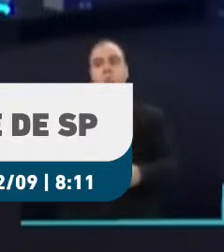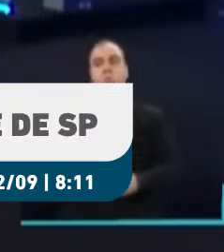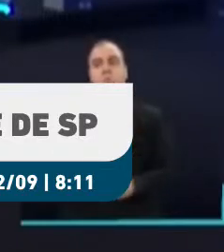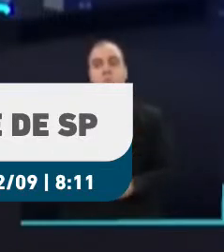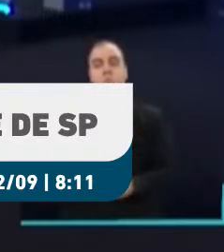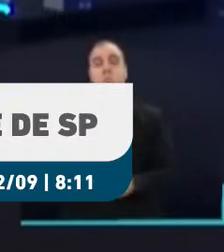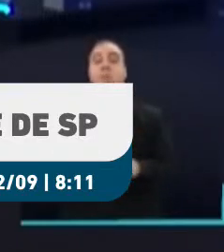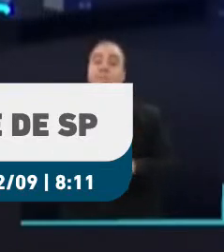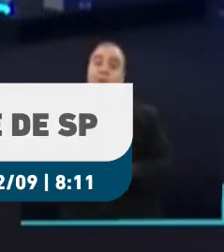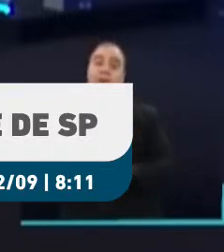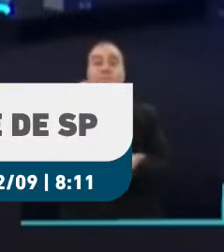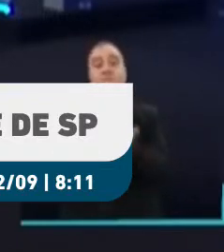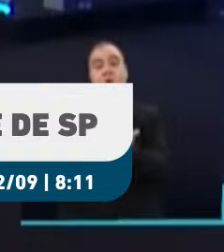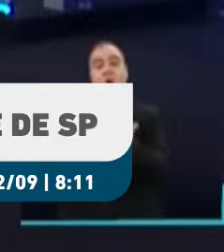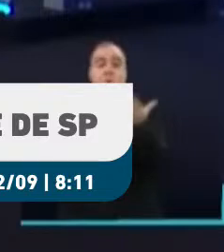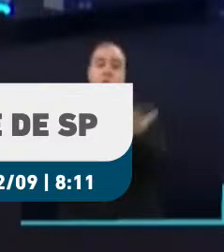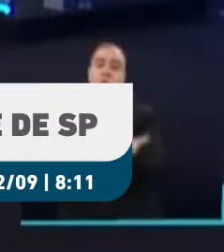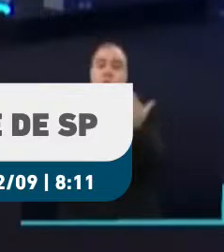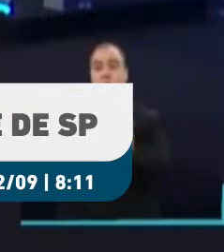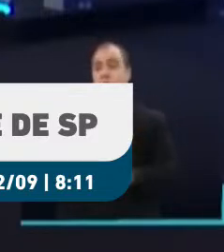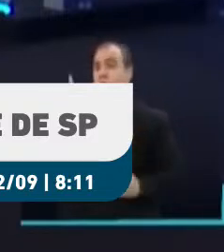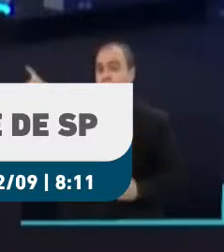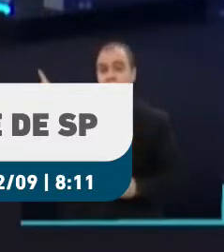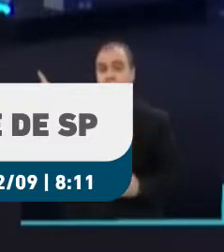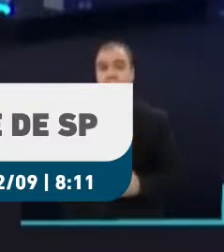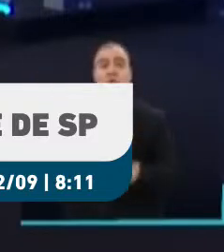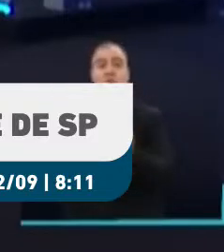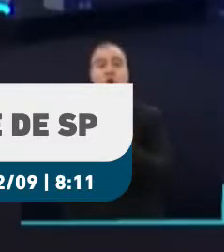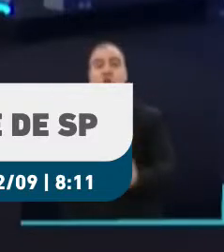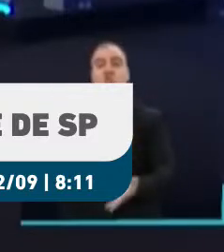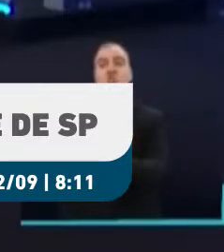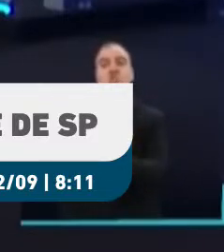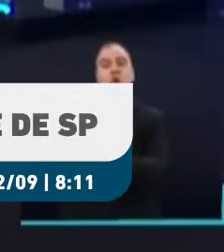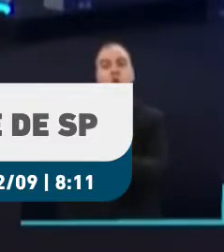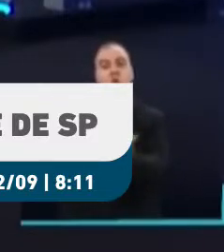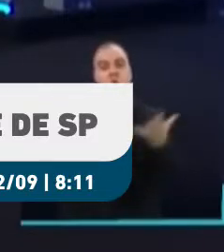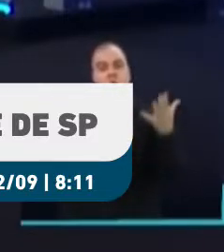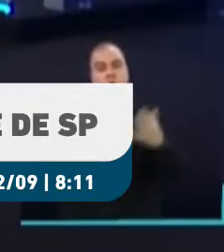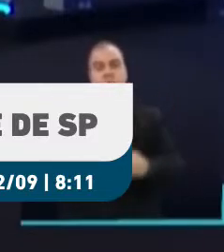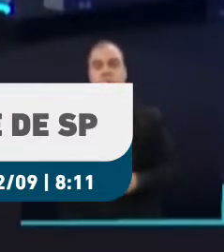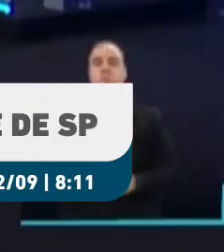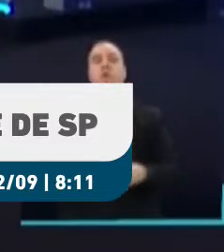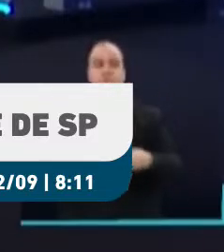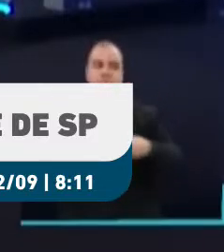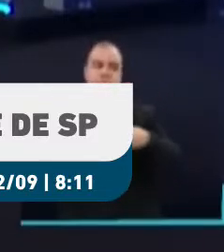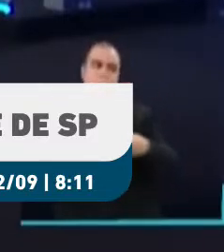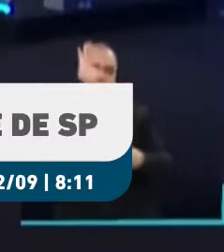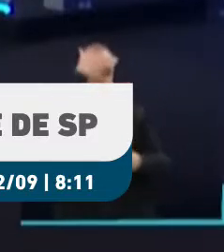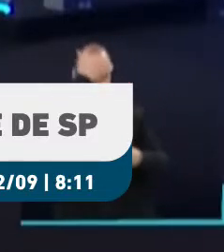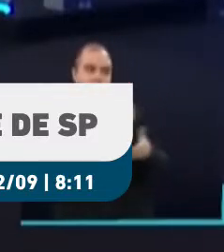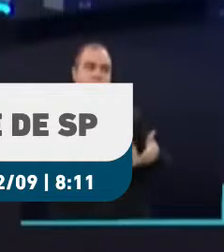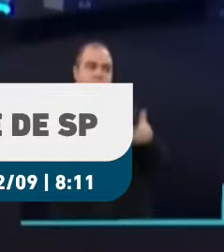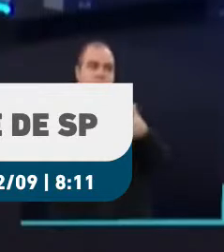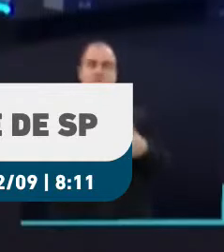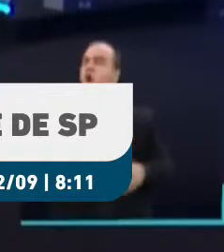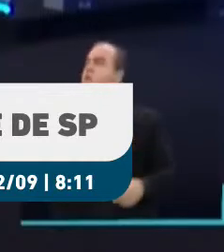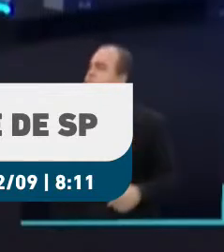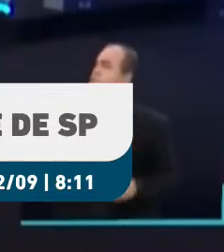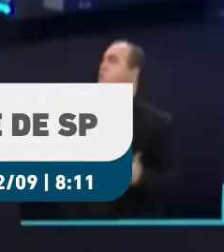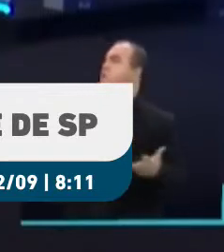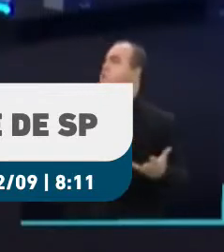está favor. Desequilibrado. Datena, por favor, quer ser não prefeito ou ditador? Público. Datena, retornem, por favor. O pato é você,